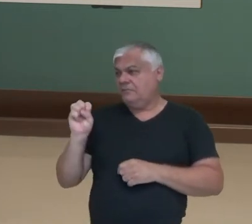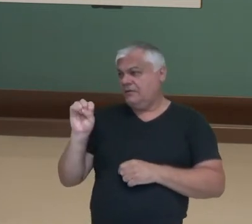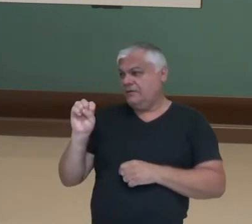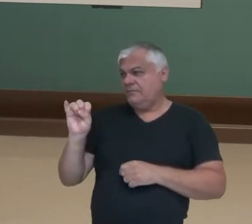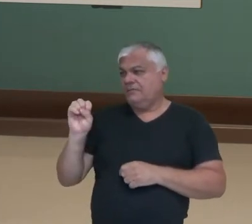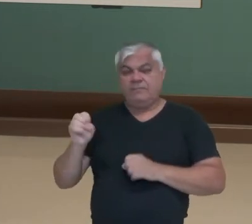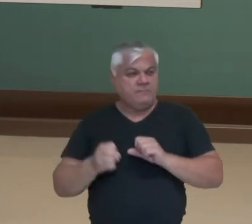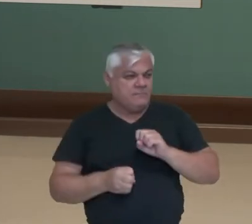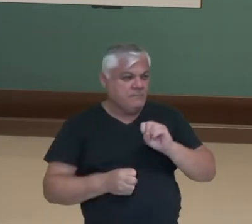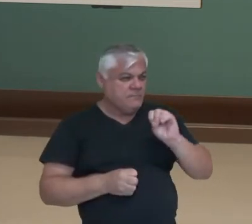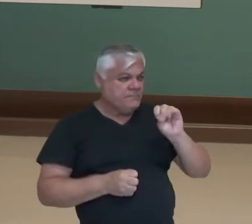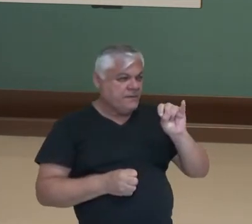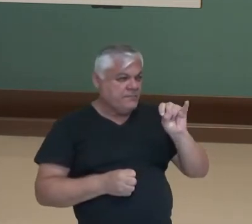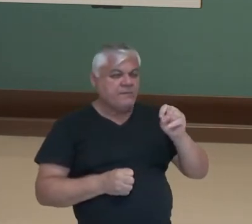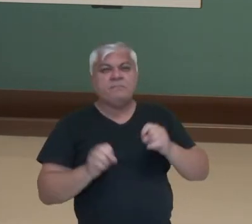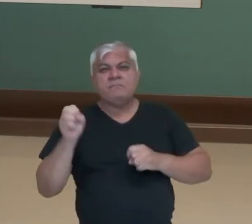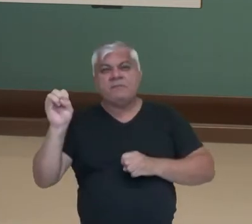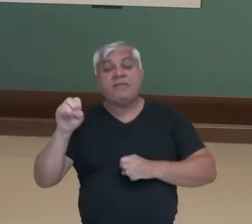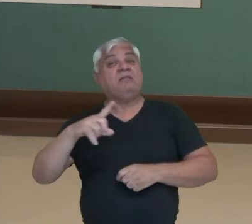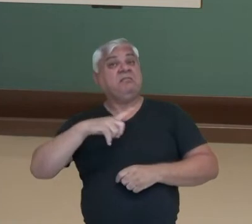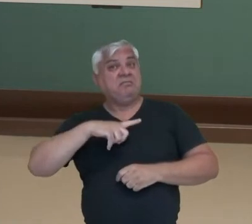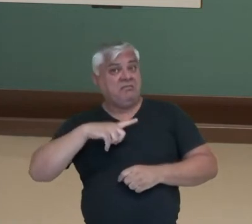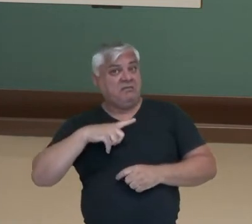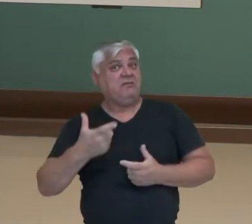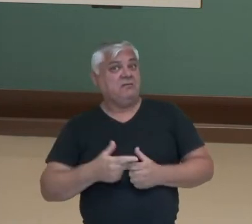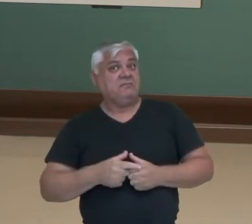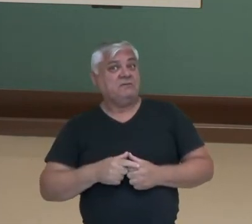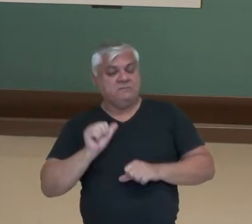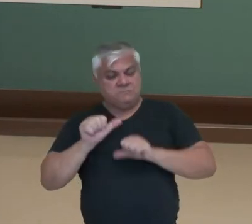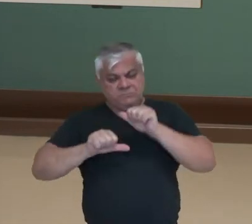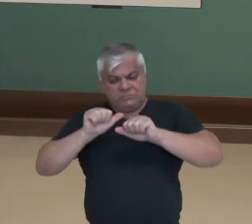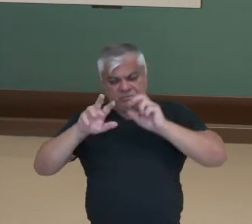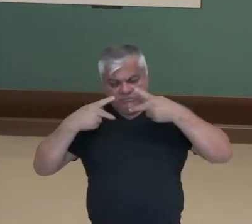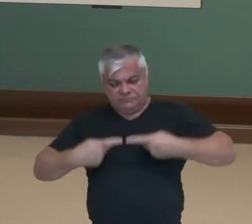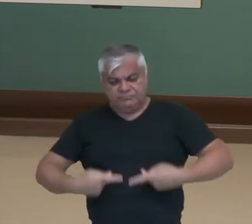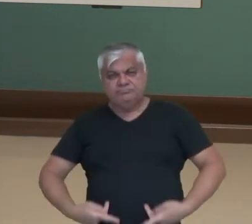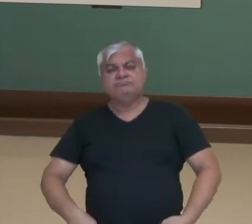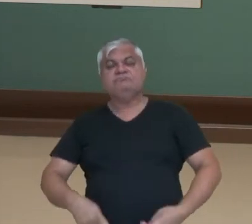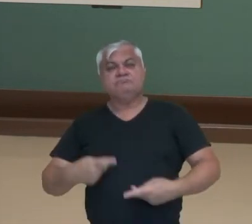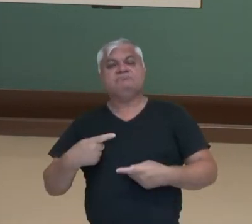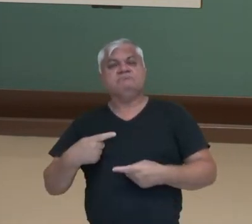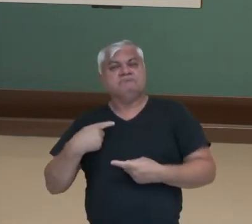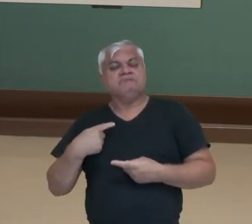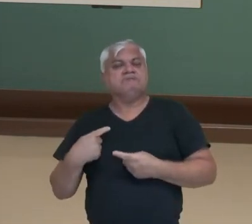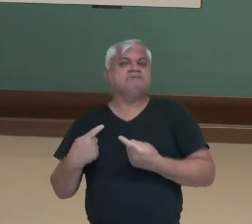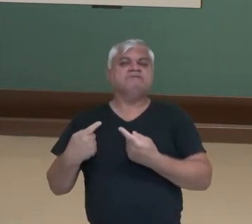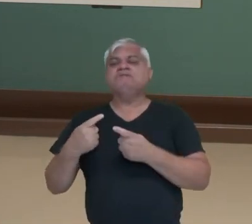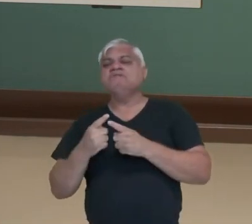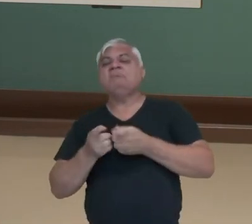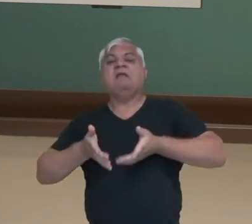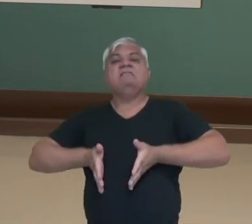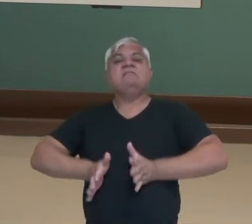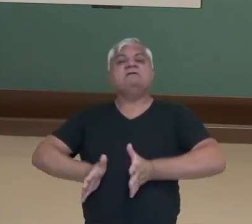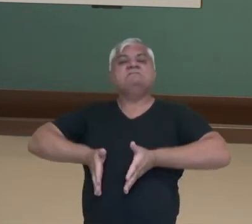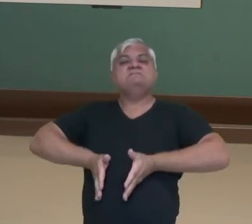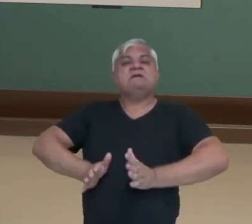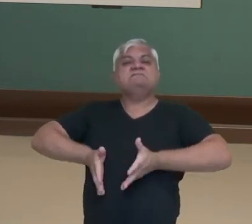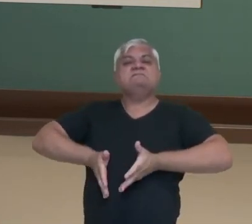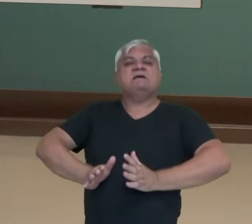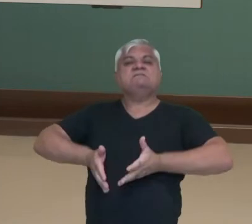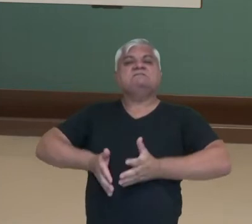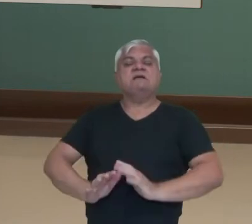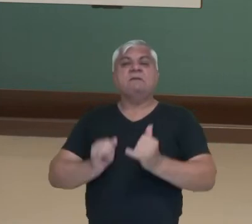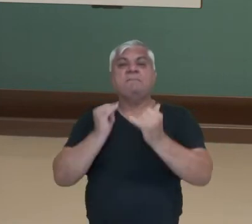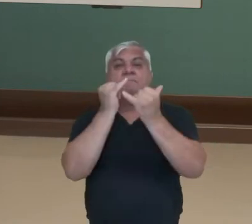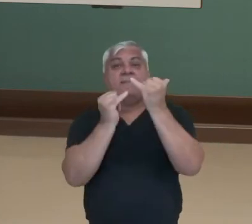apaixonando. Se passando por mortais, claro, né? Vivendo uma relação amorosa, e nascem os heróis, os